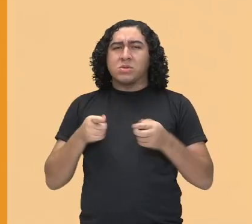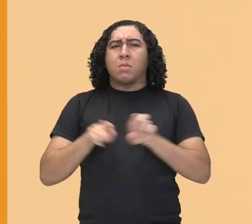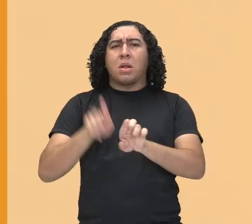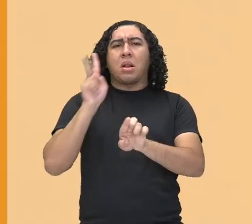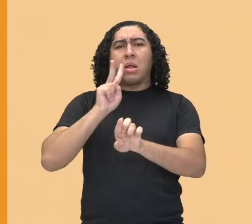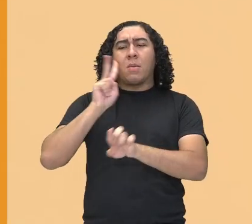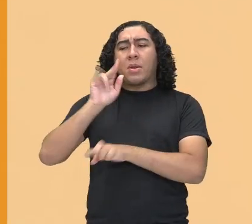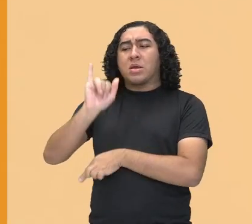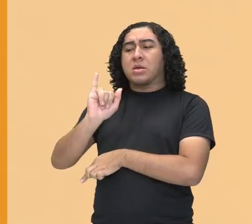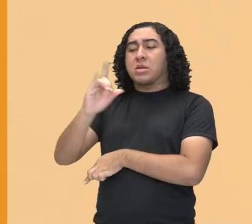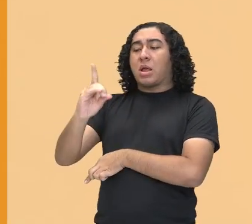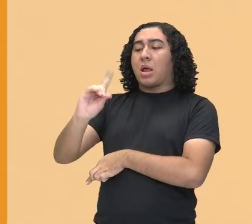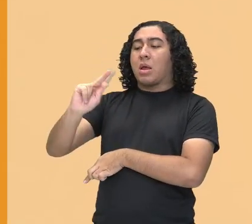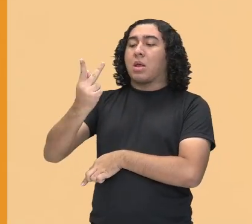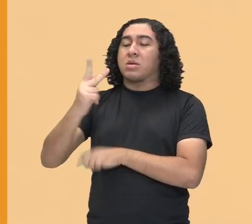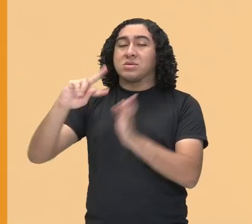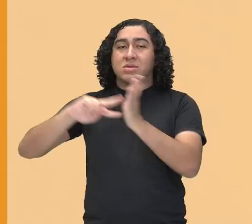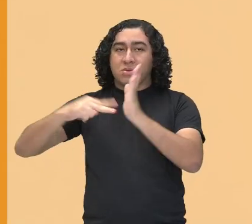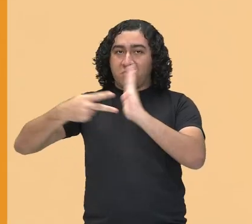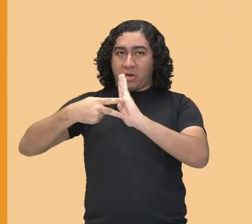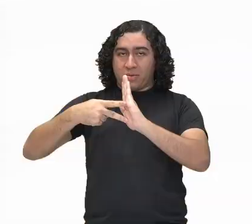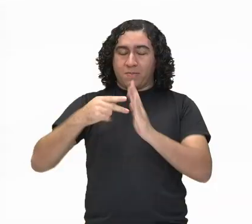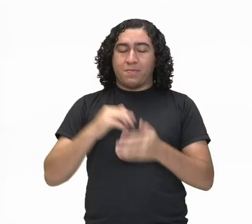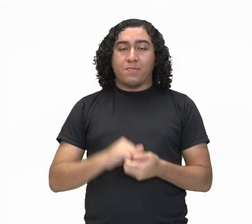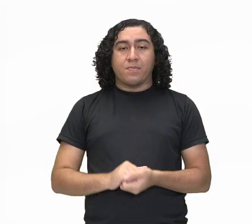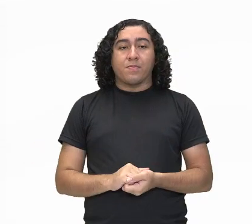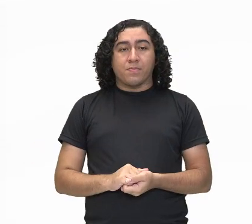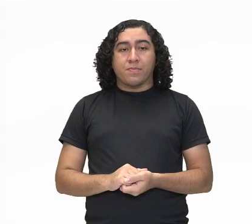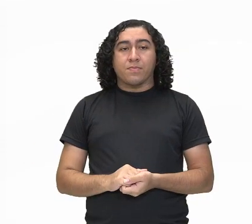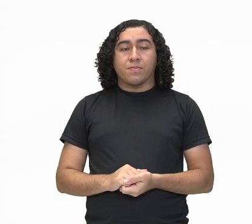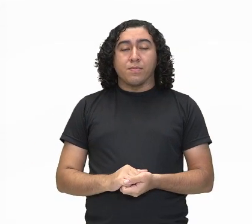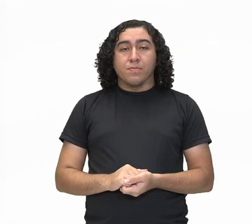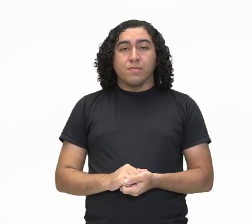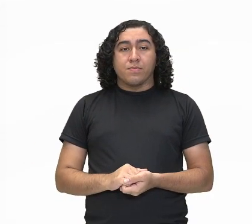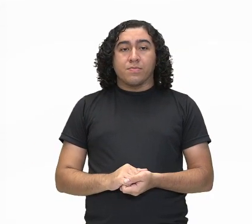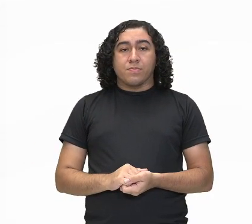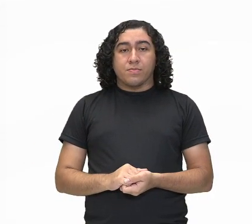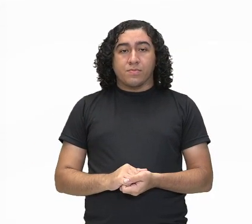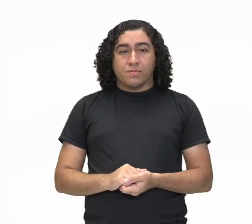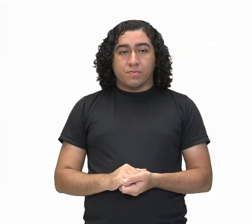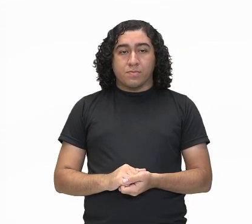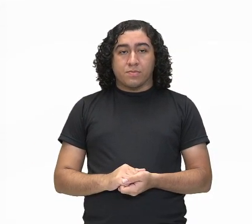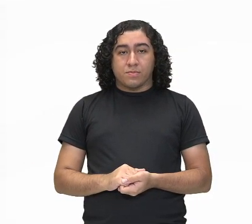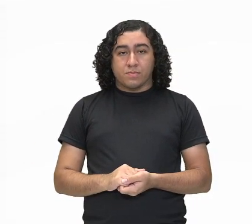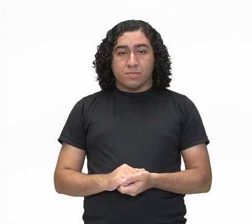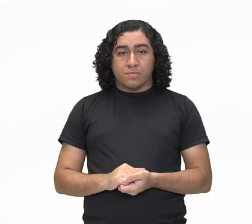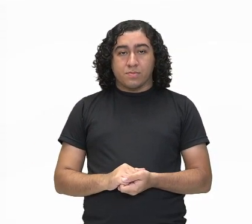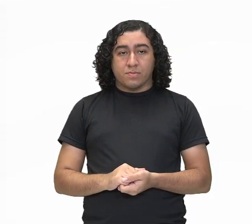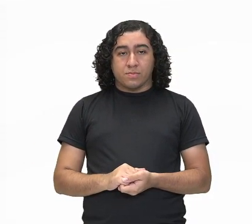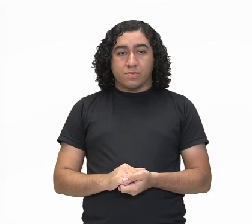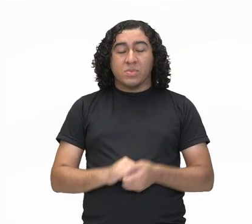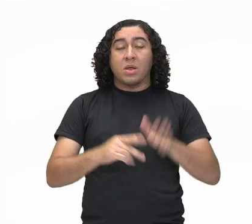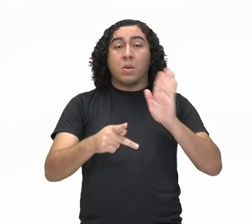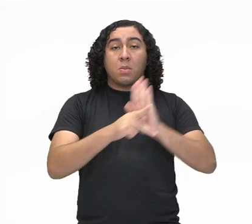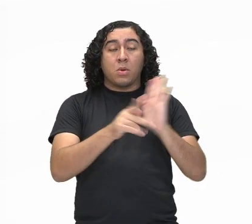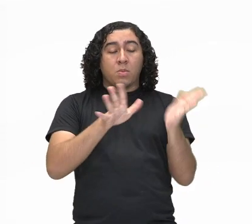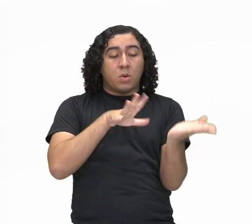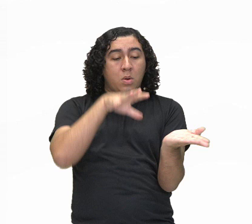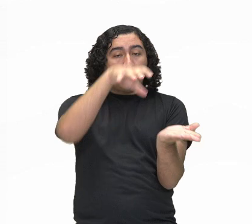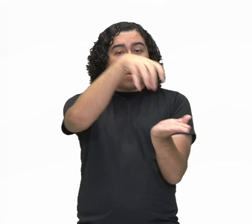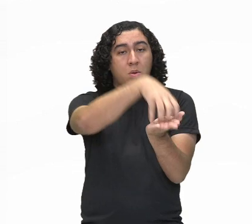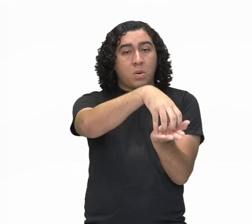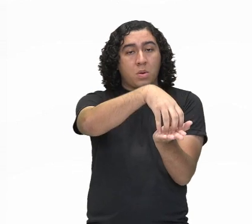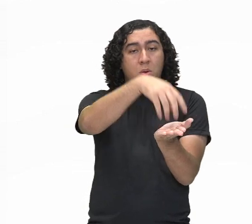esse indicador social. Então temos aí que o Programa das Nações Unidas, né, para o Desenvolvimento, nós vimos